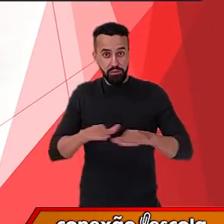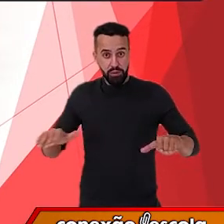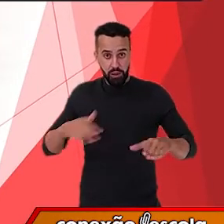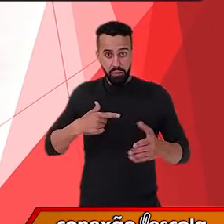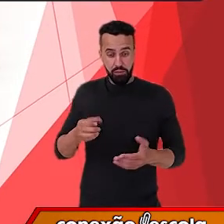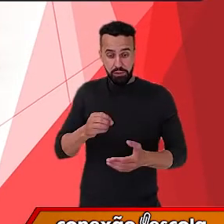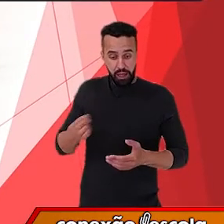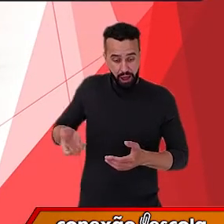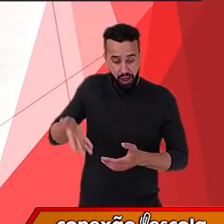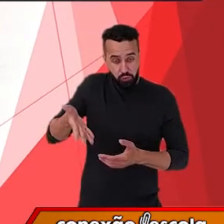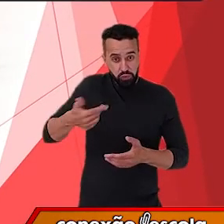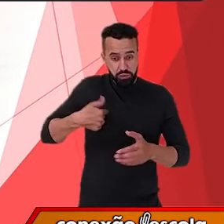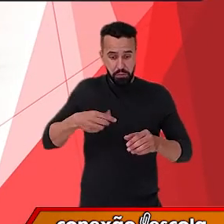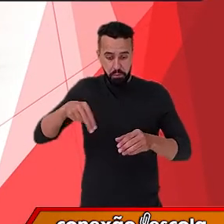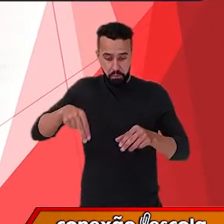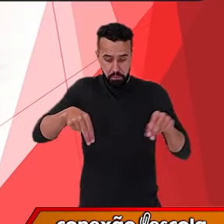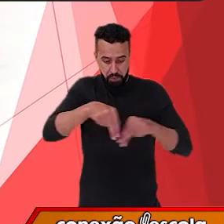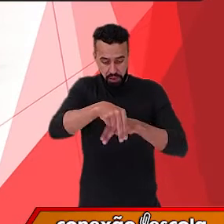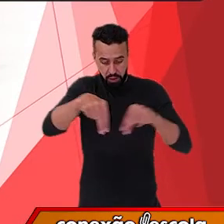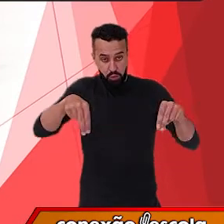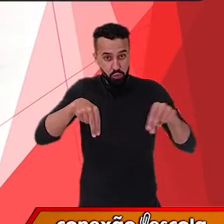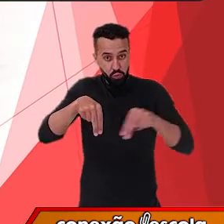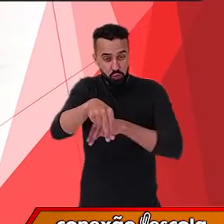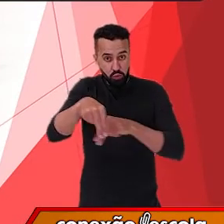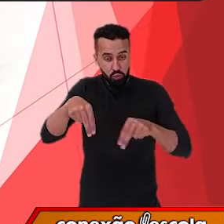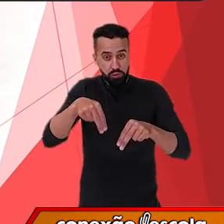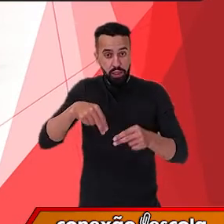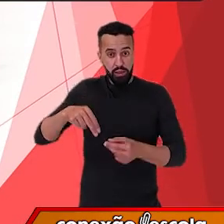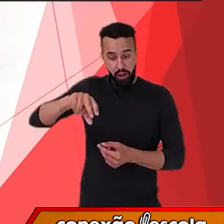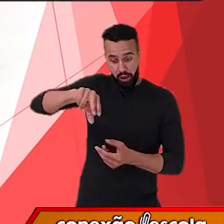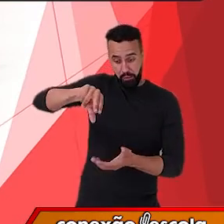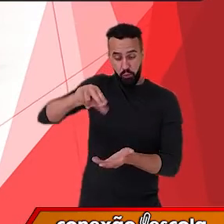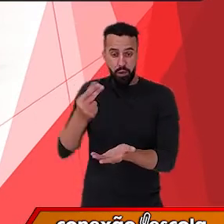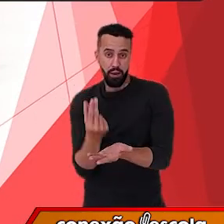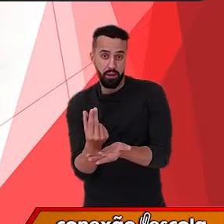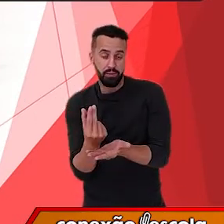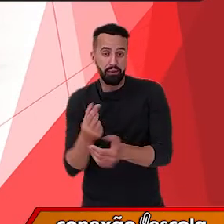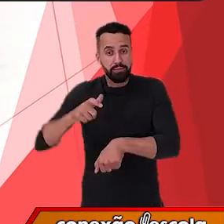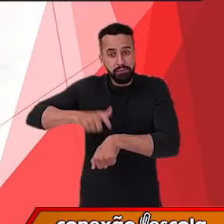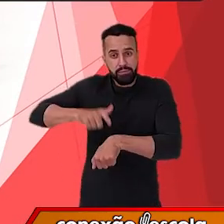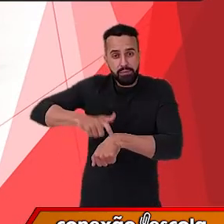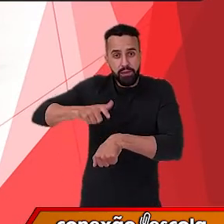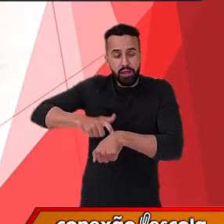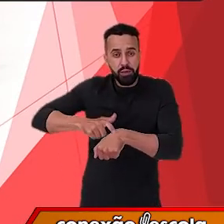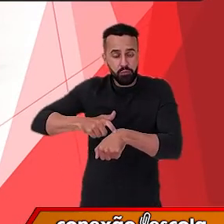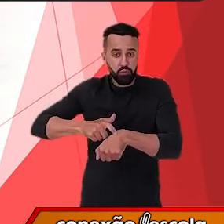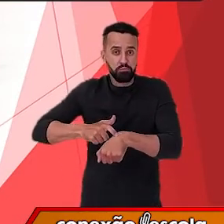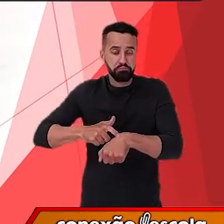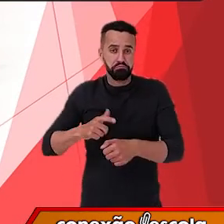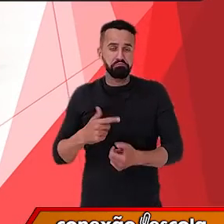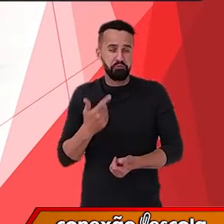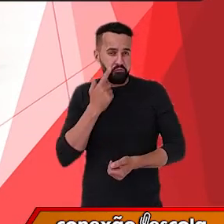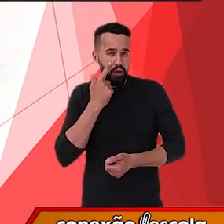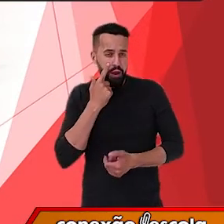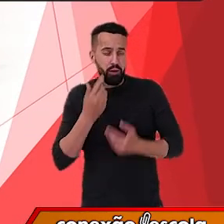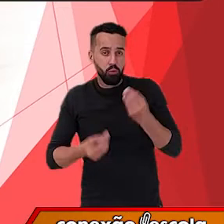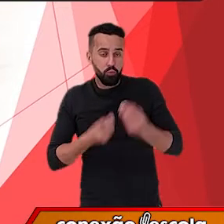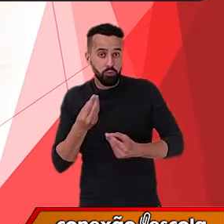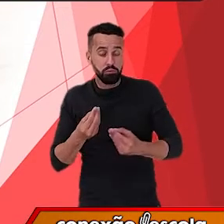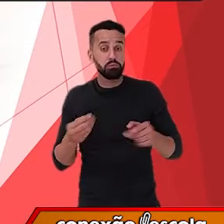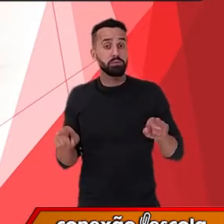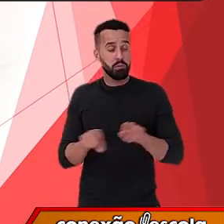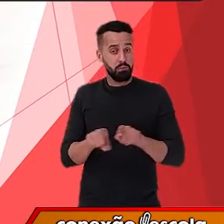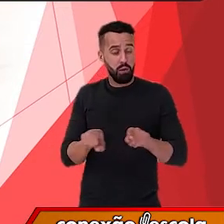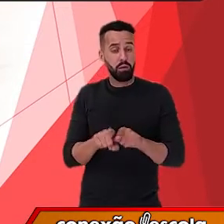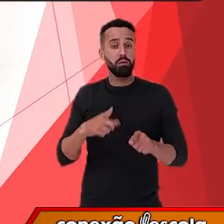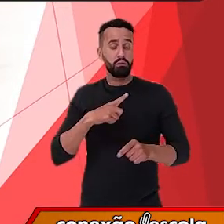utiliza dados e pinos para você se deslocar, ele tem uma ampulheta para definir o tempo de jogada de cada participante e